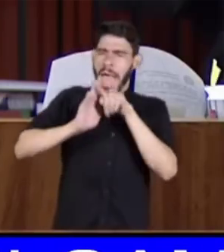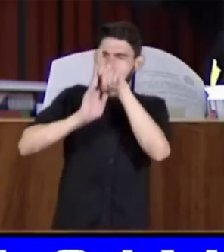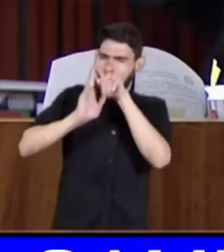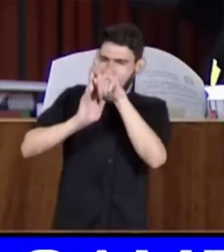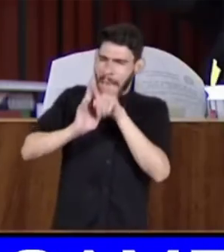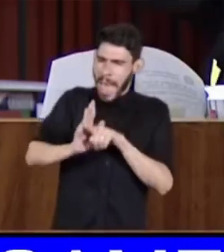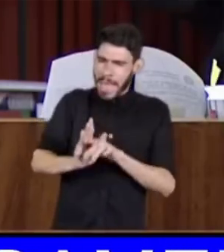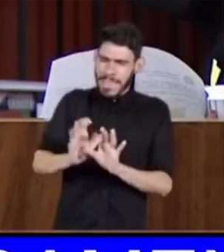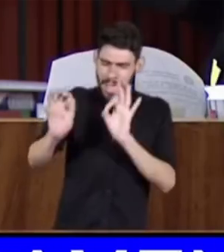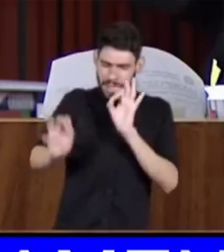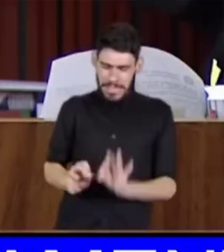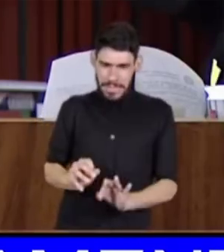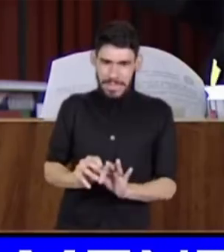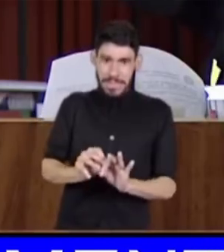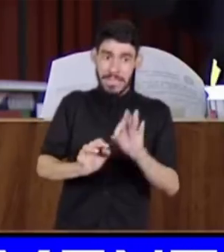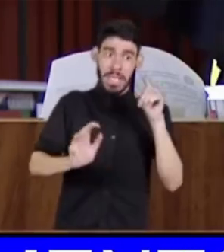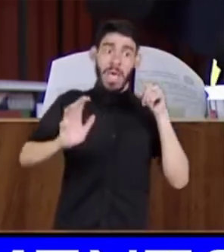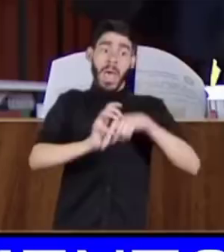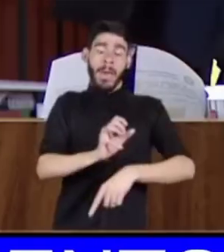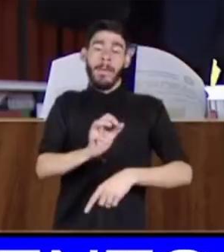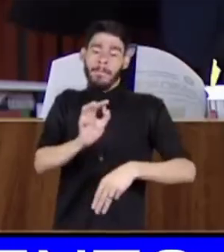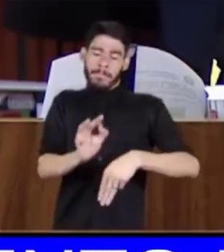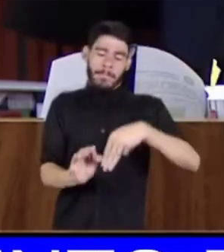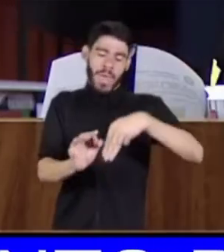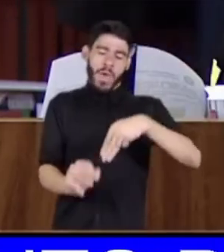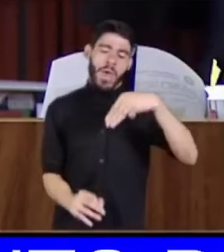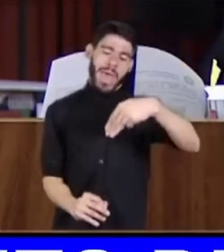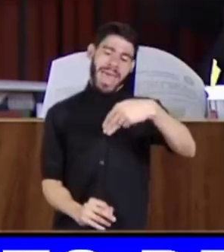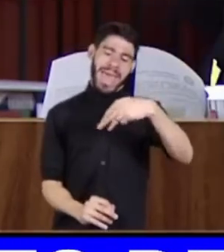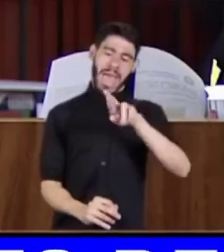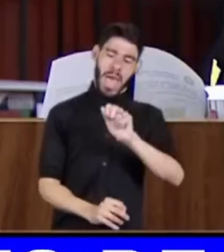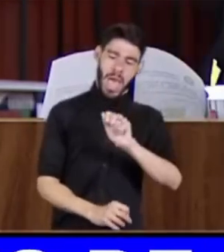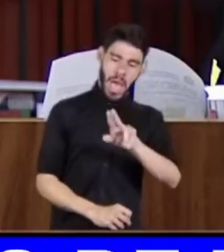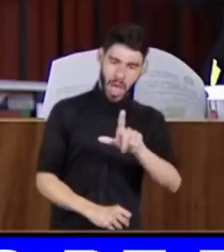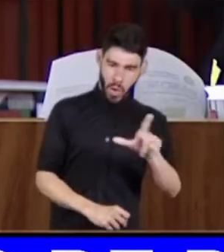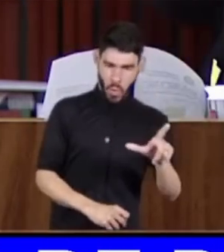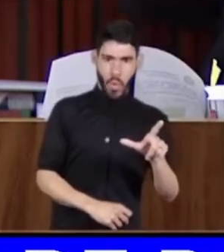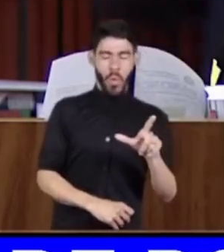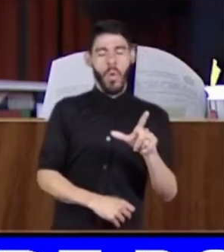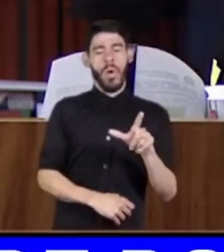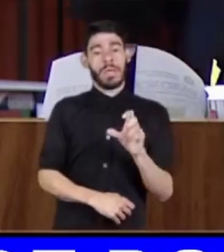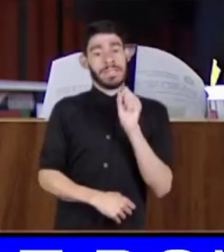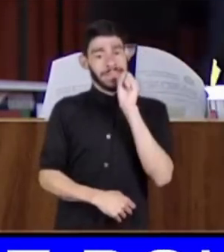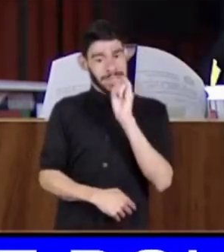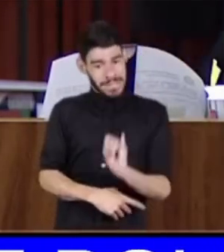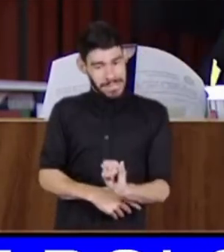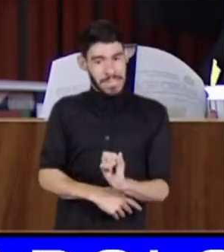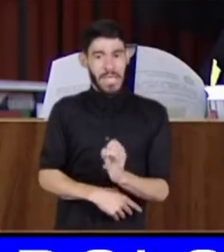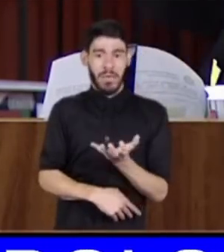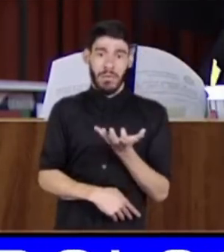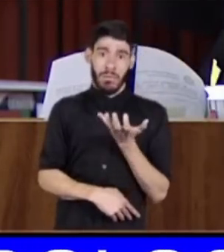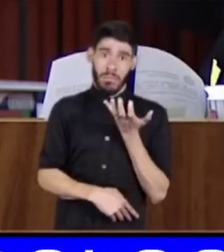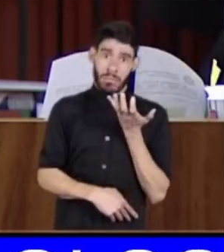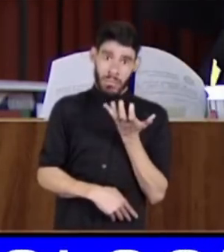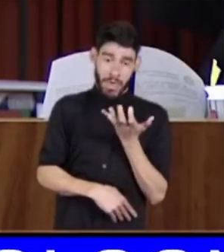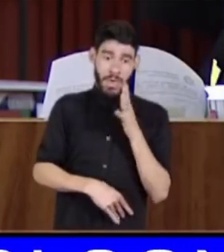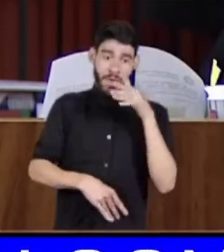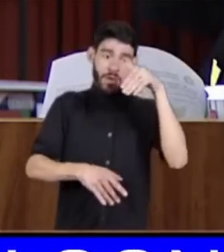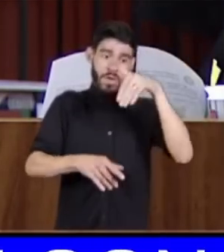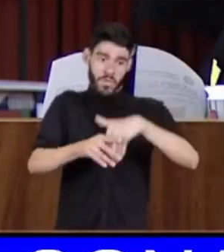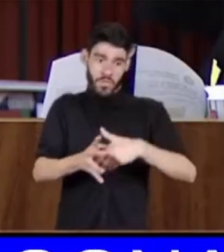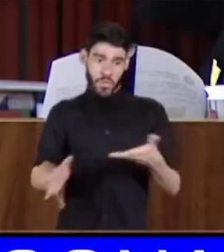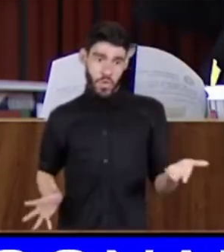fez e consulto o ministro Raul Araújo se Vossa Excelência prefere votar